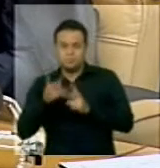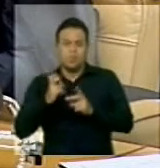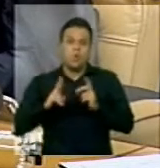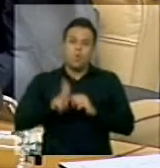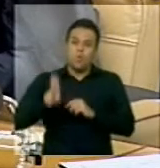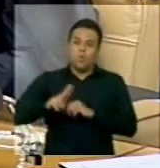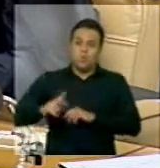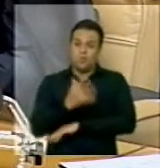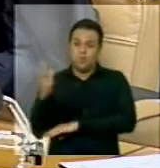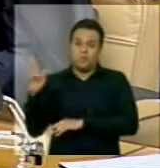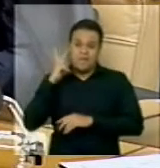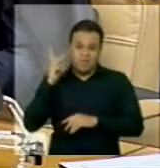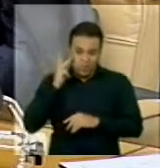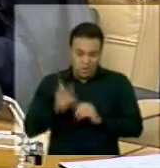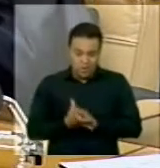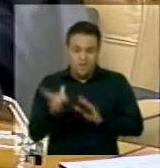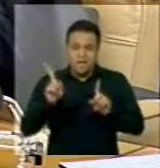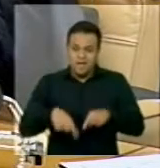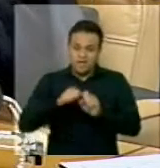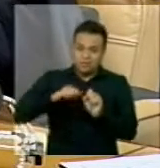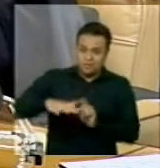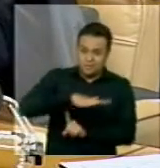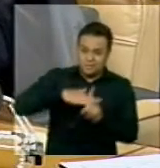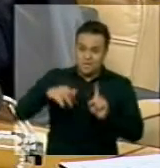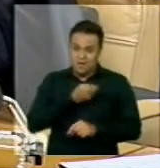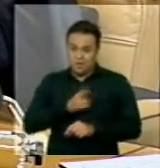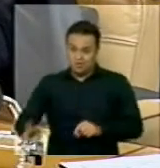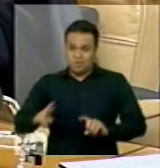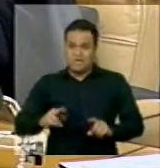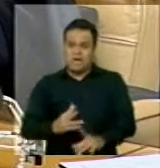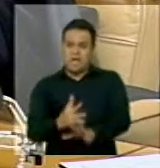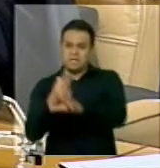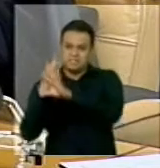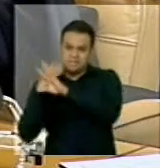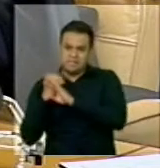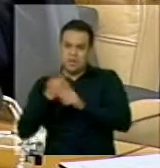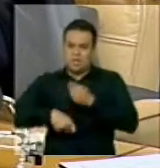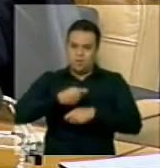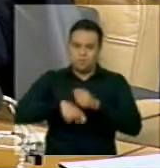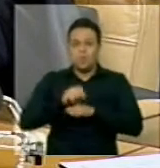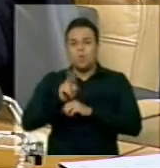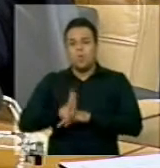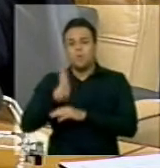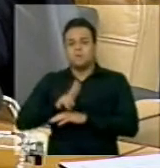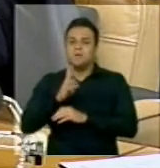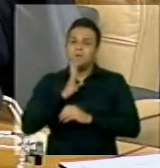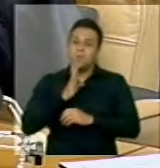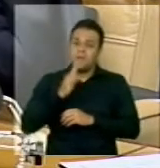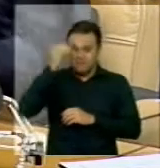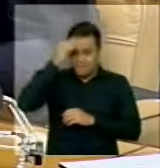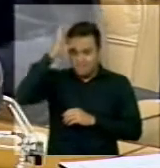para a sua reprodução cultural, social, religiosa, ancestral e econômica, utilizando